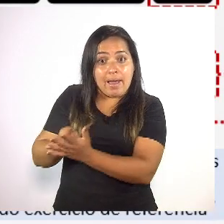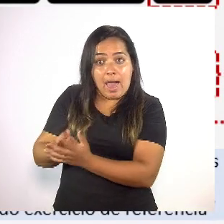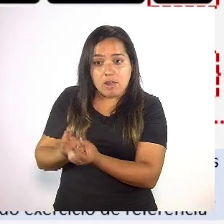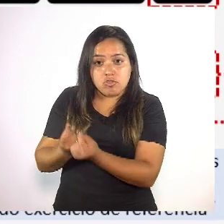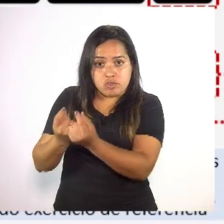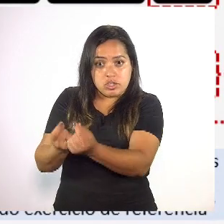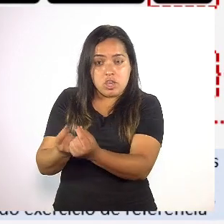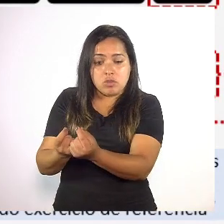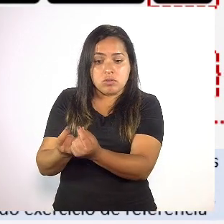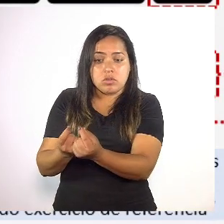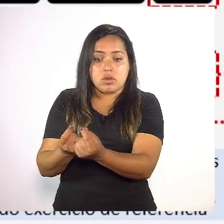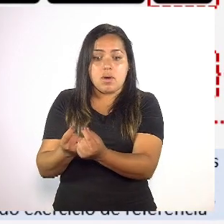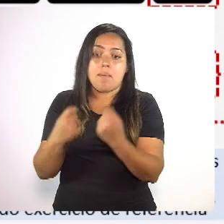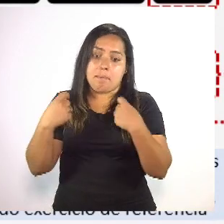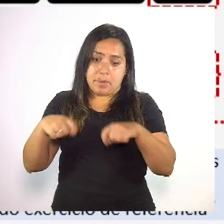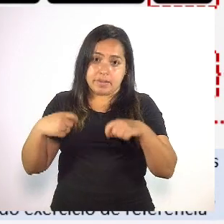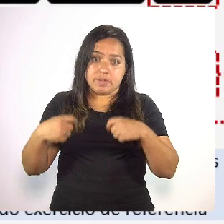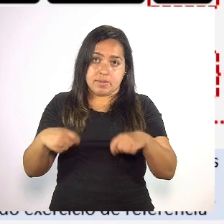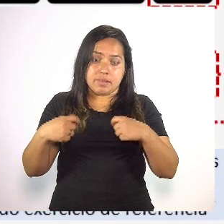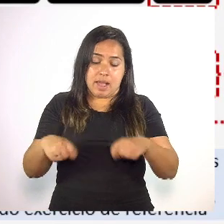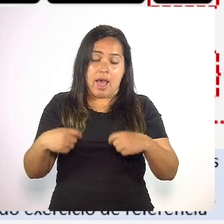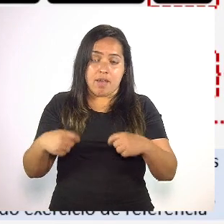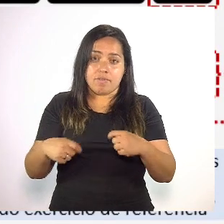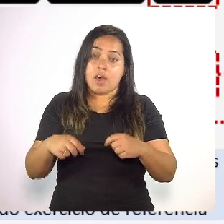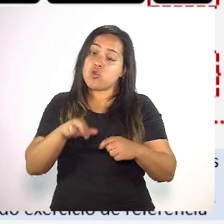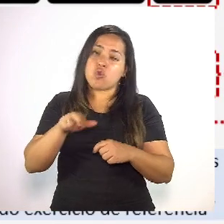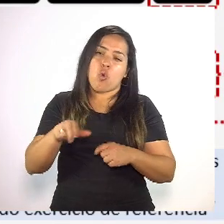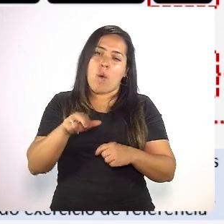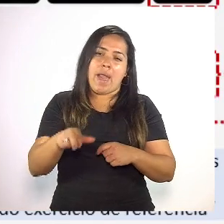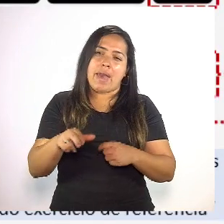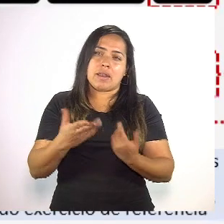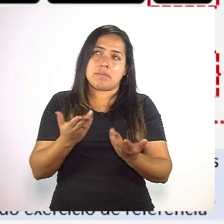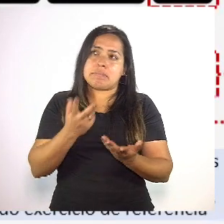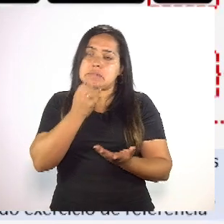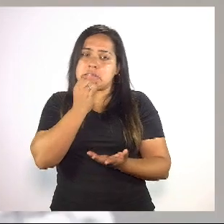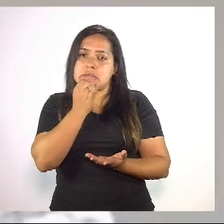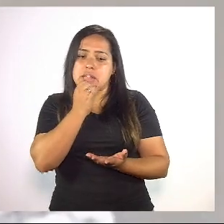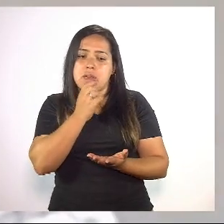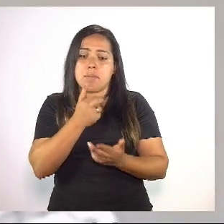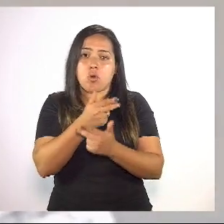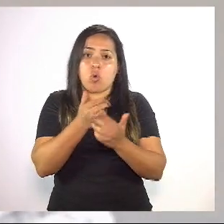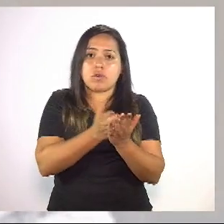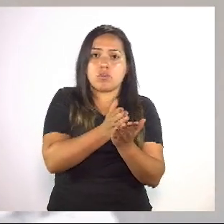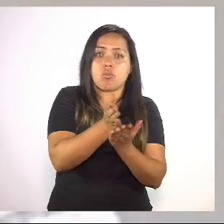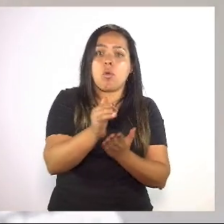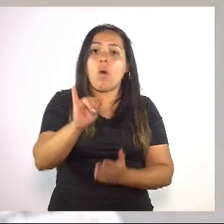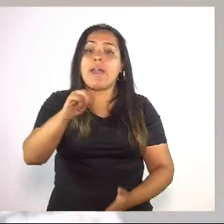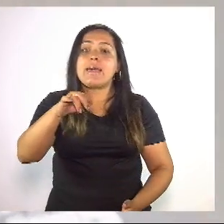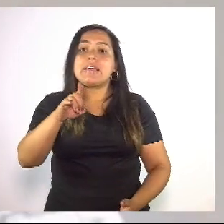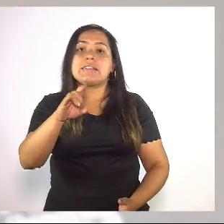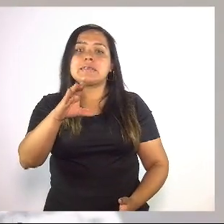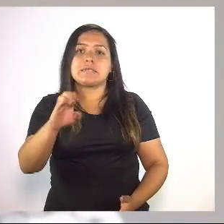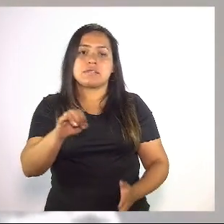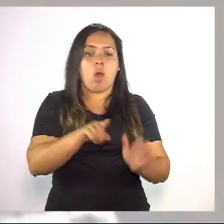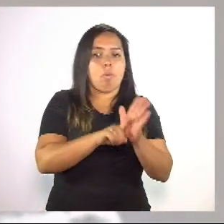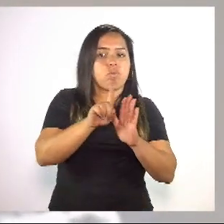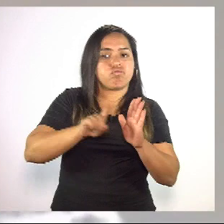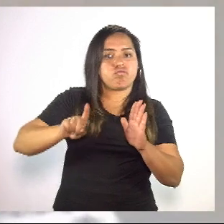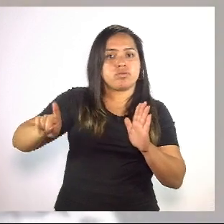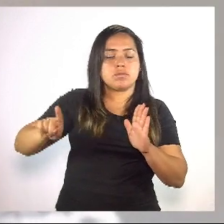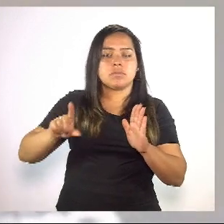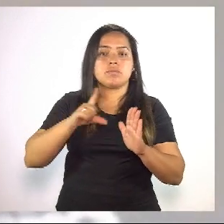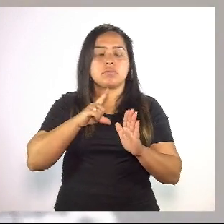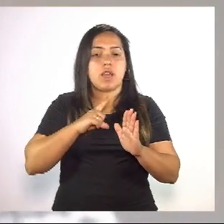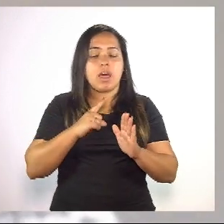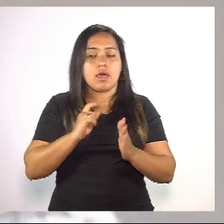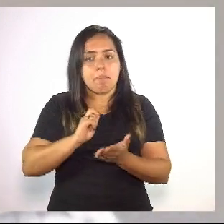não deveriam ser consideradas para fins de cumprimento do índice. E dessa glosa, que foi